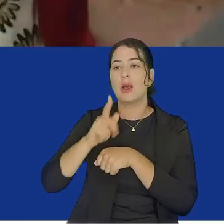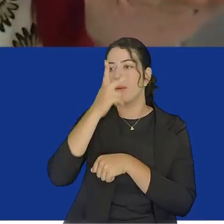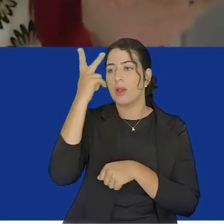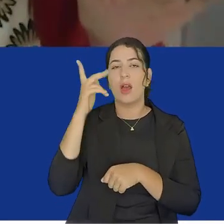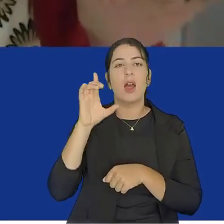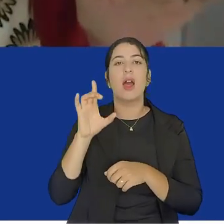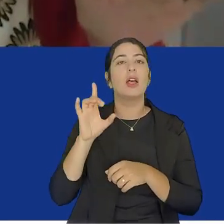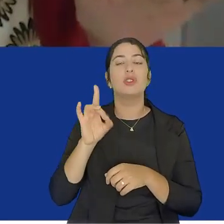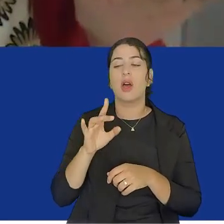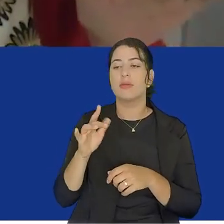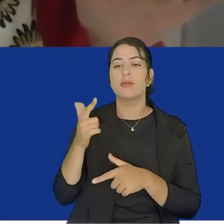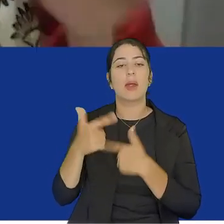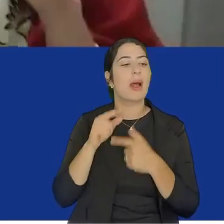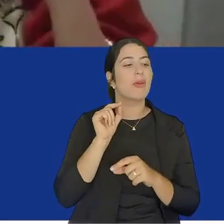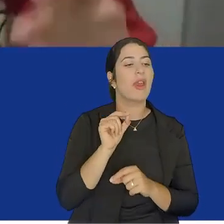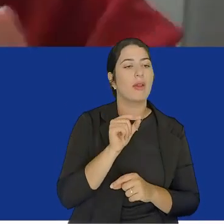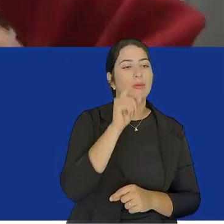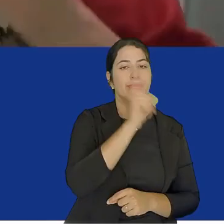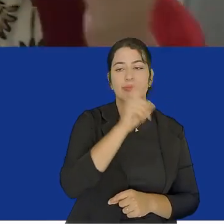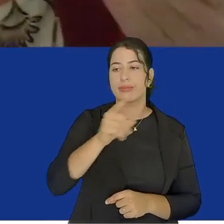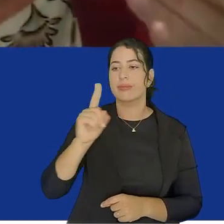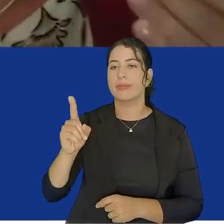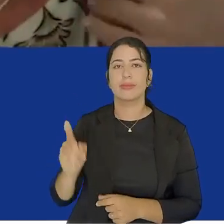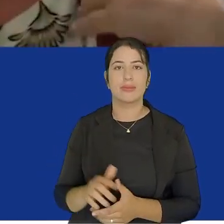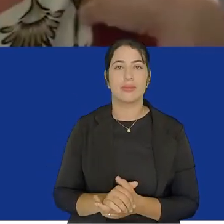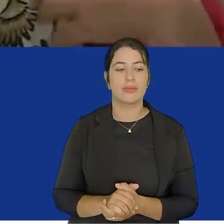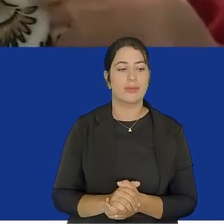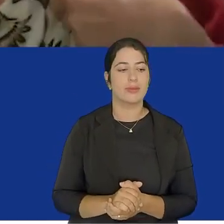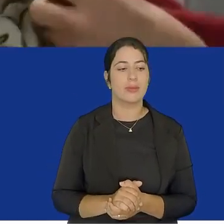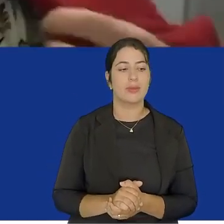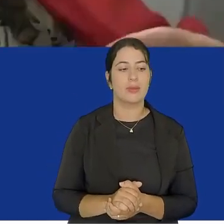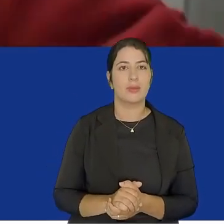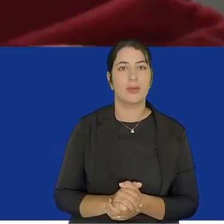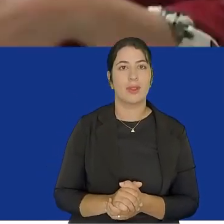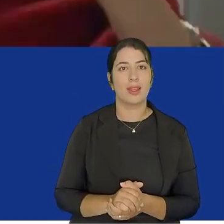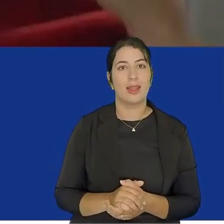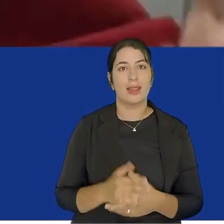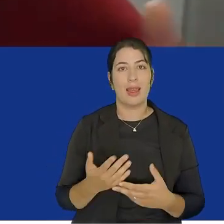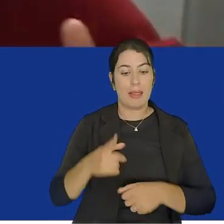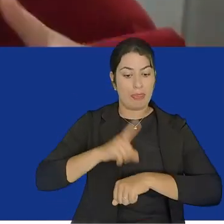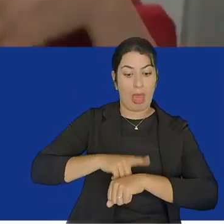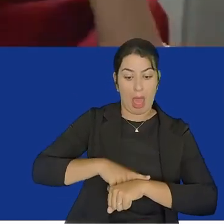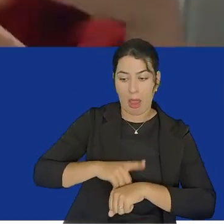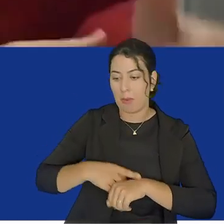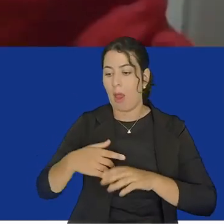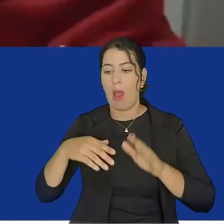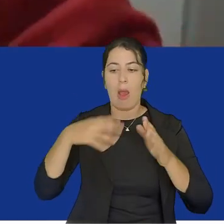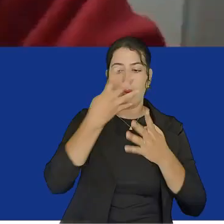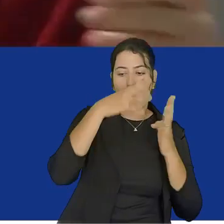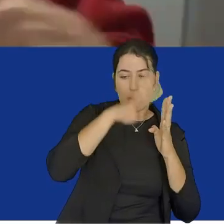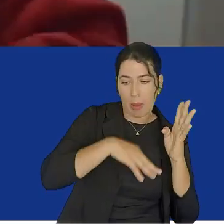e é isso. E o trabalho, não, trabalho é método, é tempo, a gente tem que fazer planejamento, a gente tem que ter